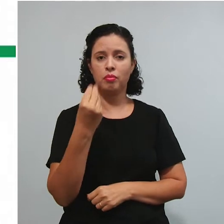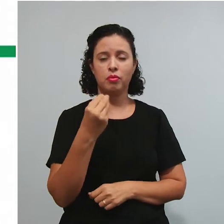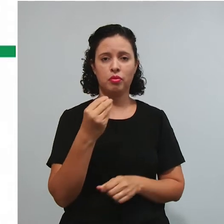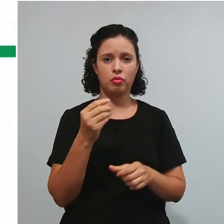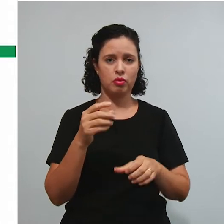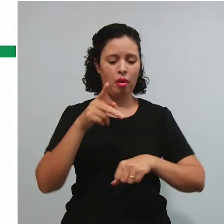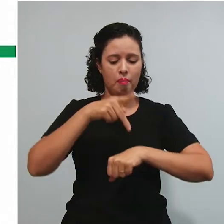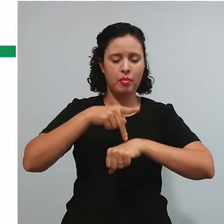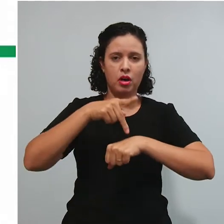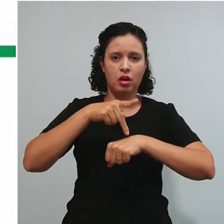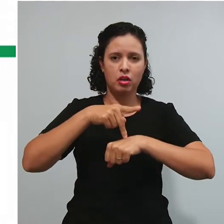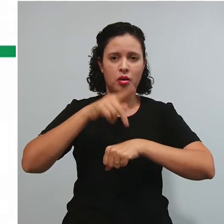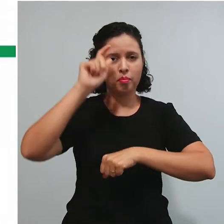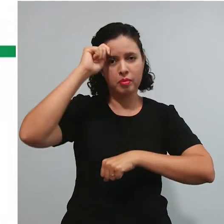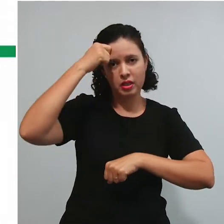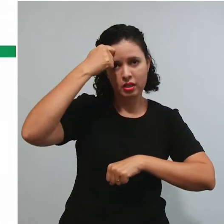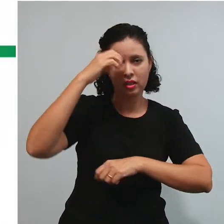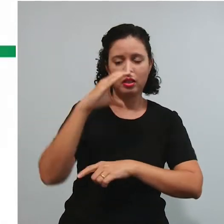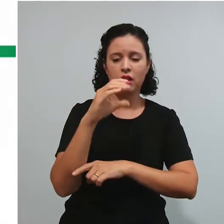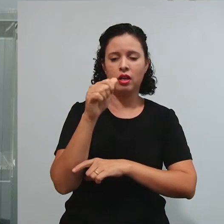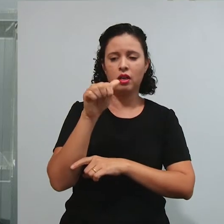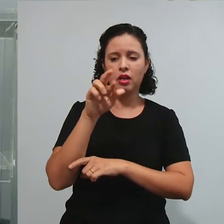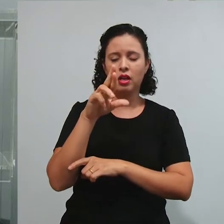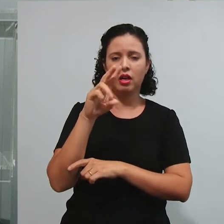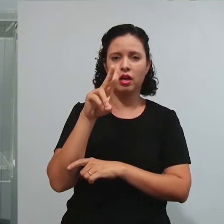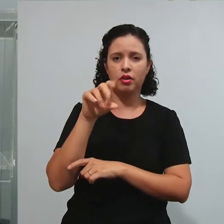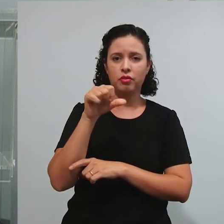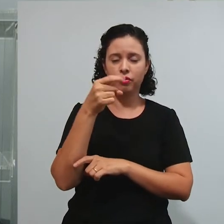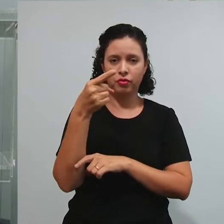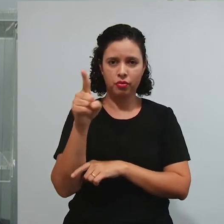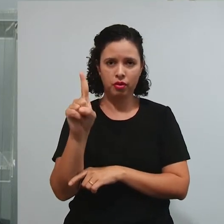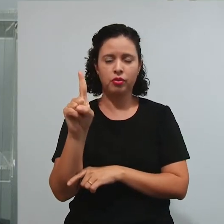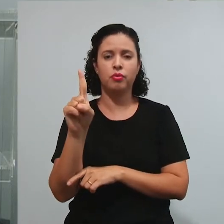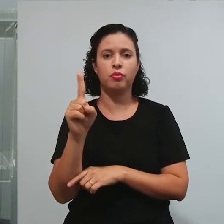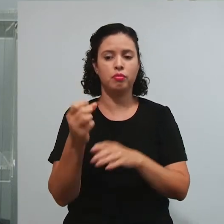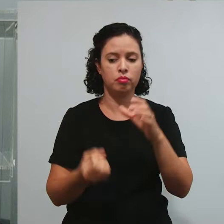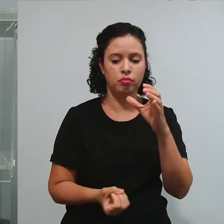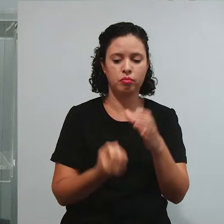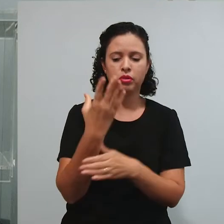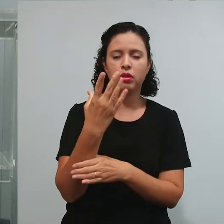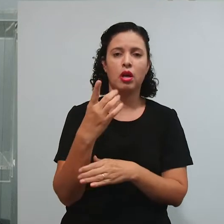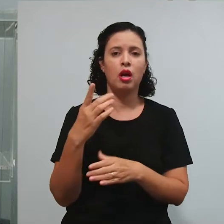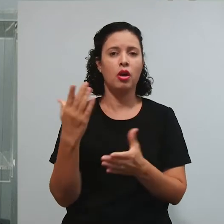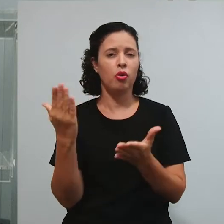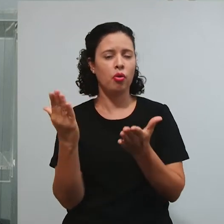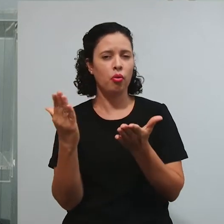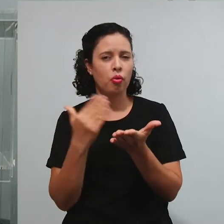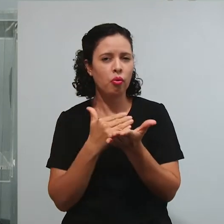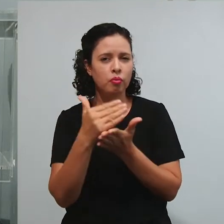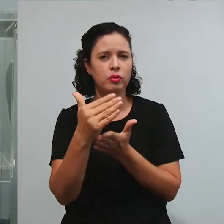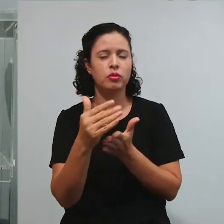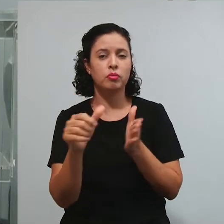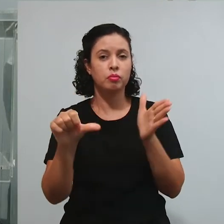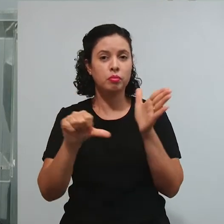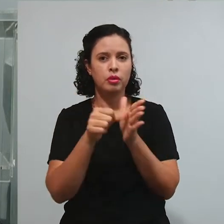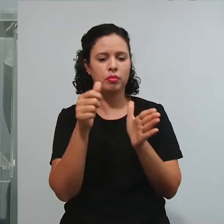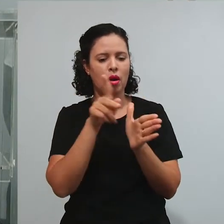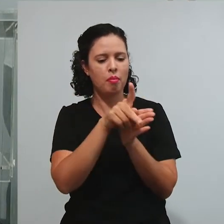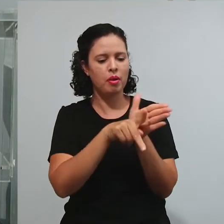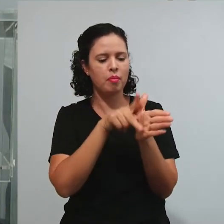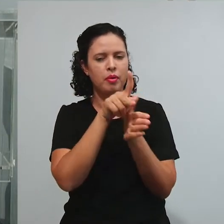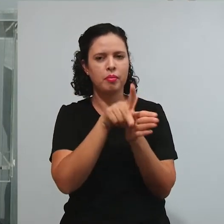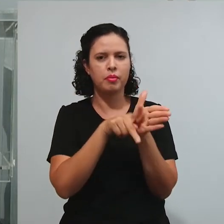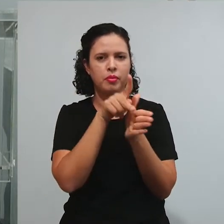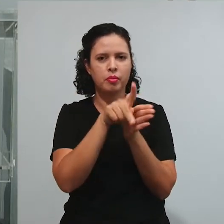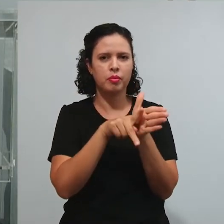pelo ferro. Né? Então, surgiram as primeiras locomotivas e isso aí fez com que